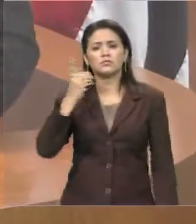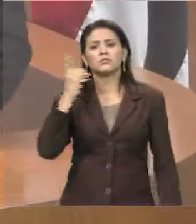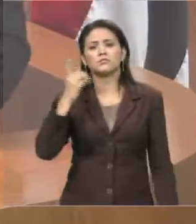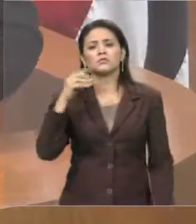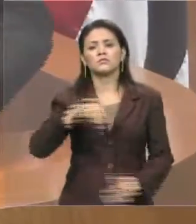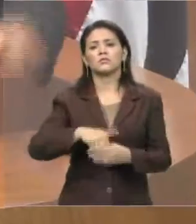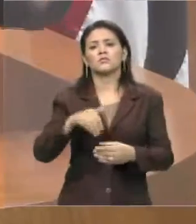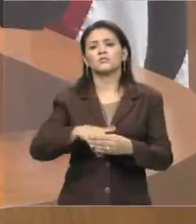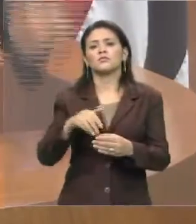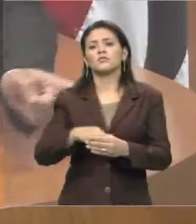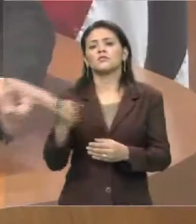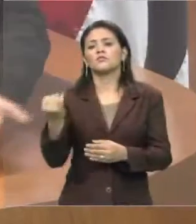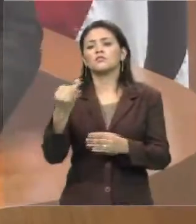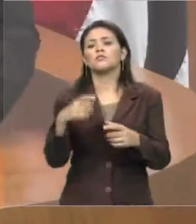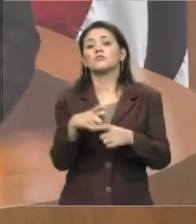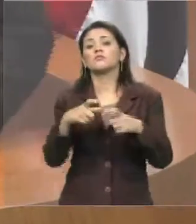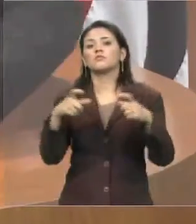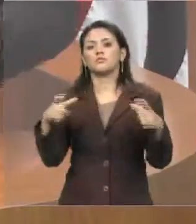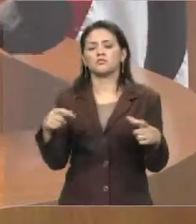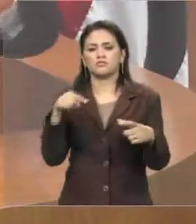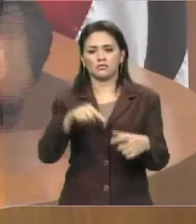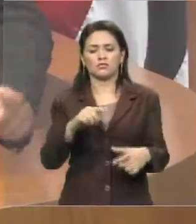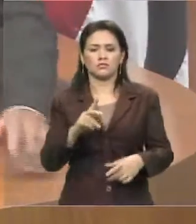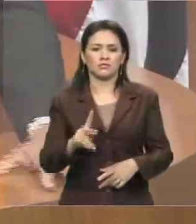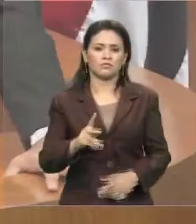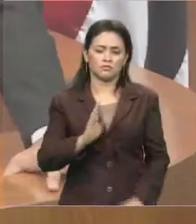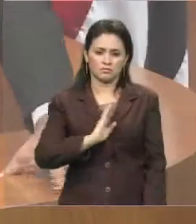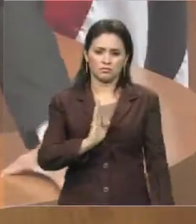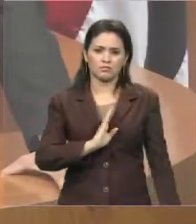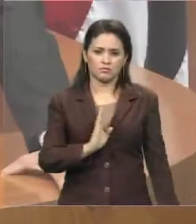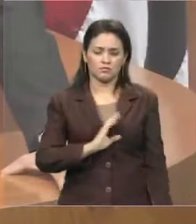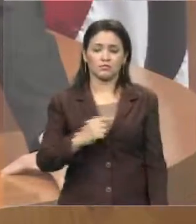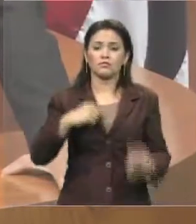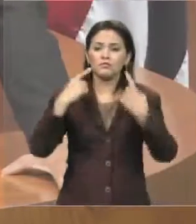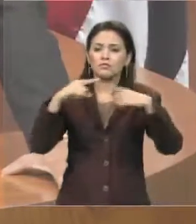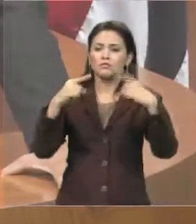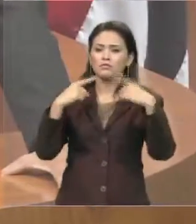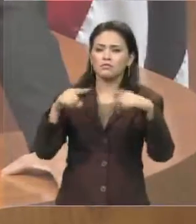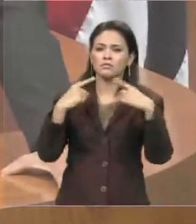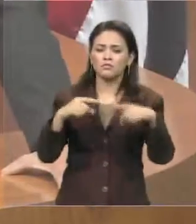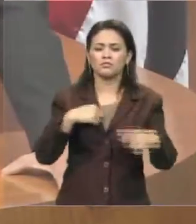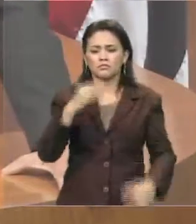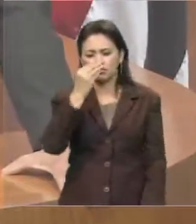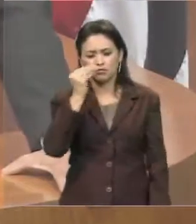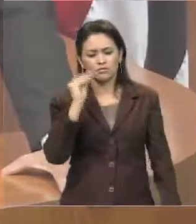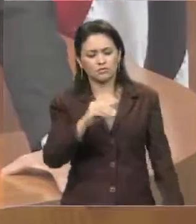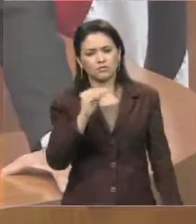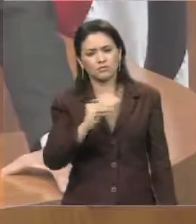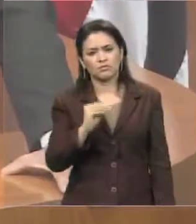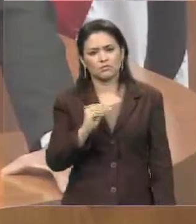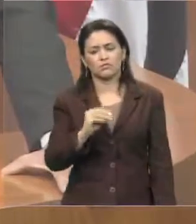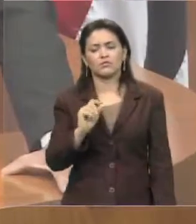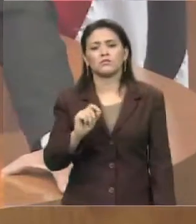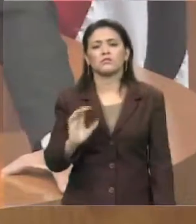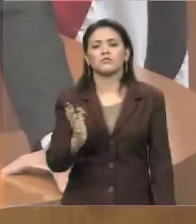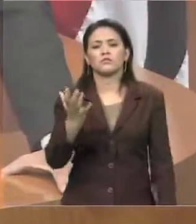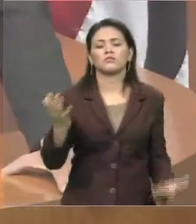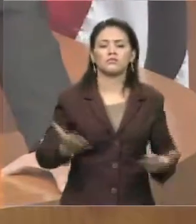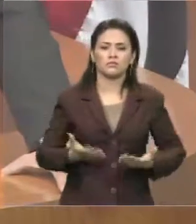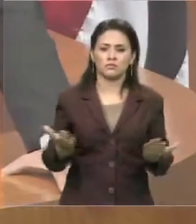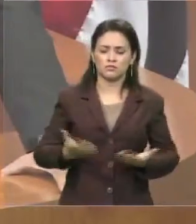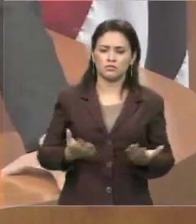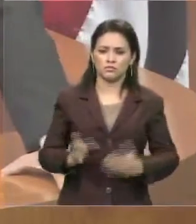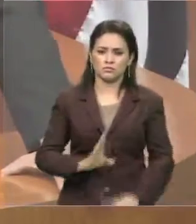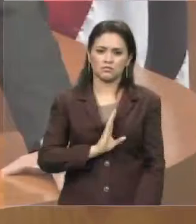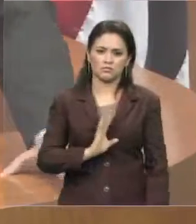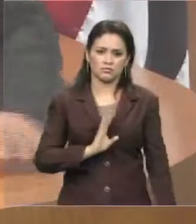município, dado pelo povo de Bacabal, para denunciar esse descaso, esse crime que são cometidos hoje na cidade de